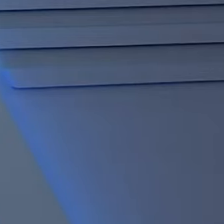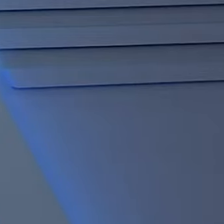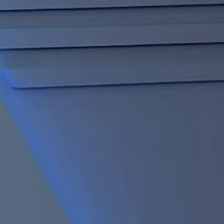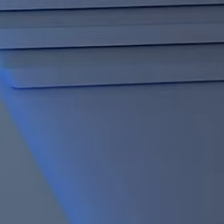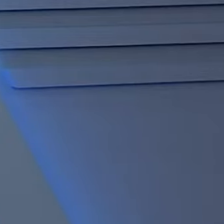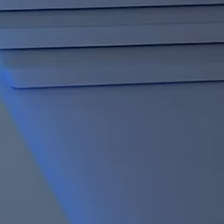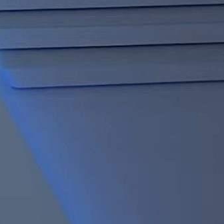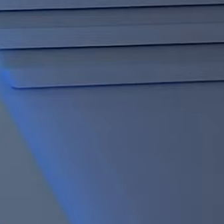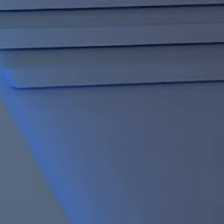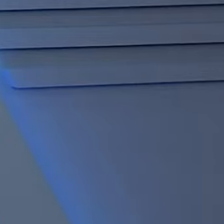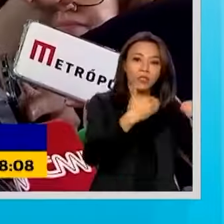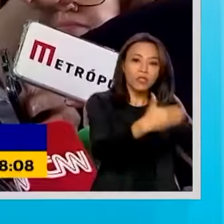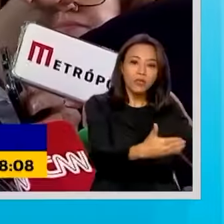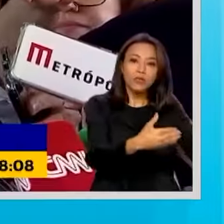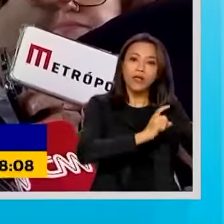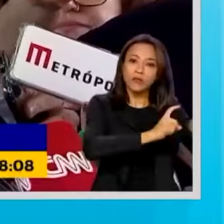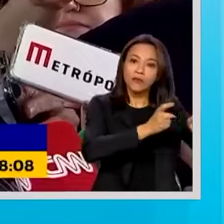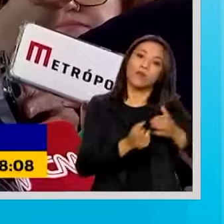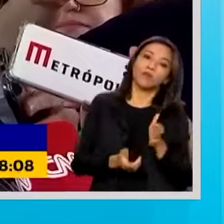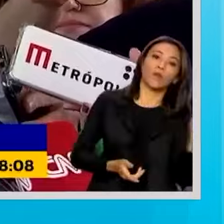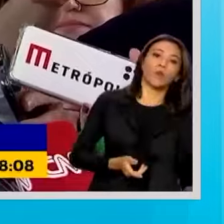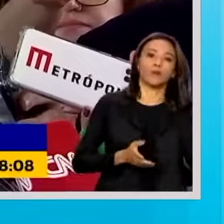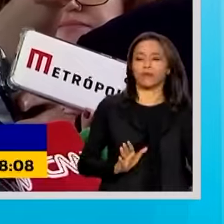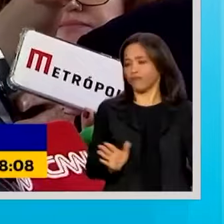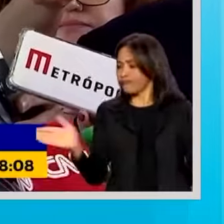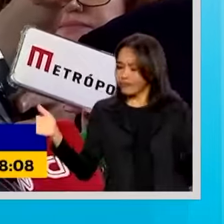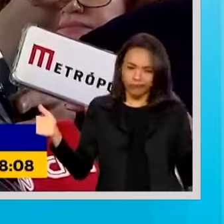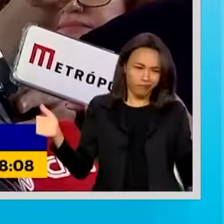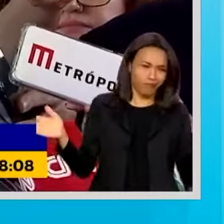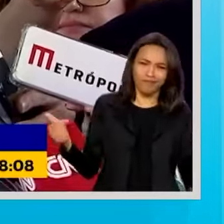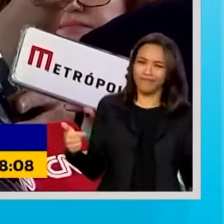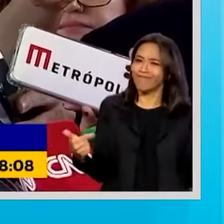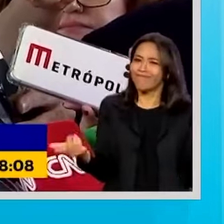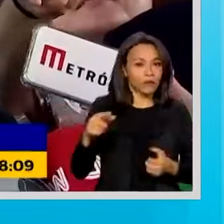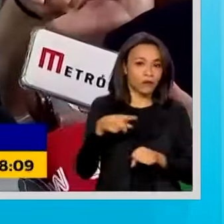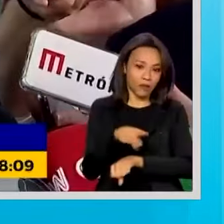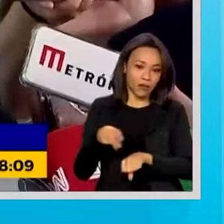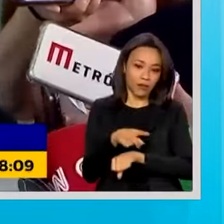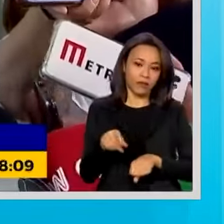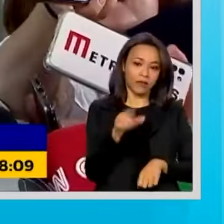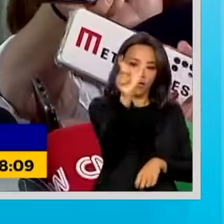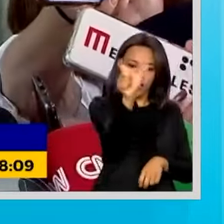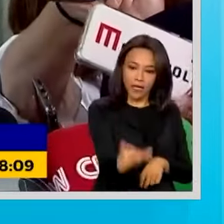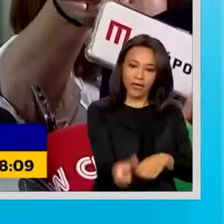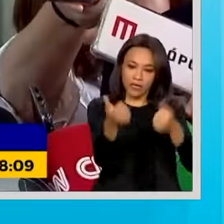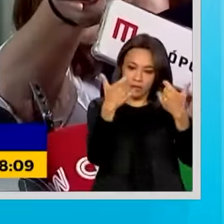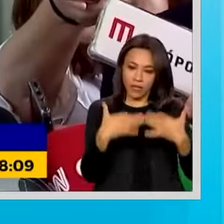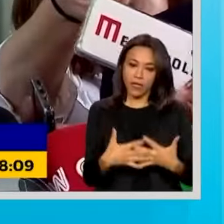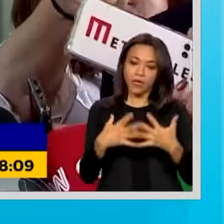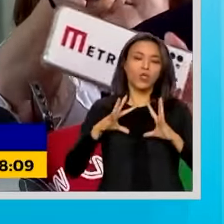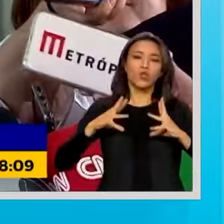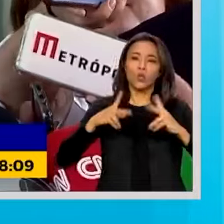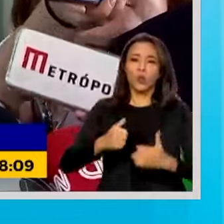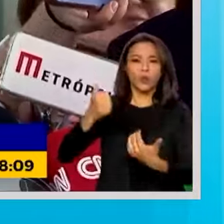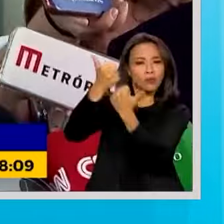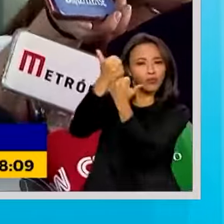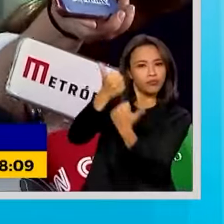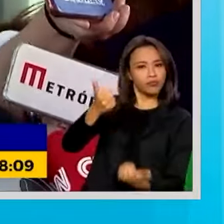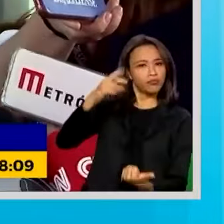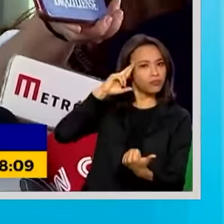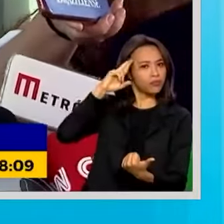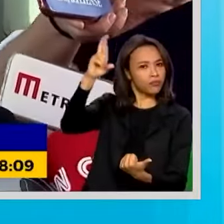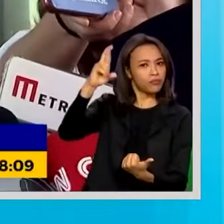são indicadores de outras coisas, né? Uma coisa não está necessariamente relacionada com a outra. O PIB está indo bem, inclusive pode até ser um sinal de que a